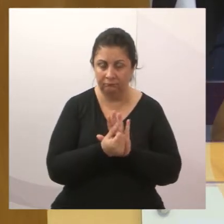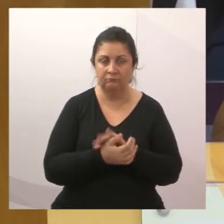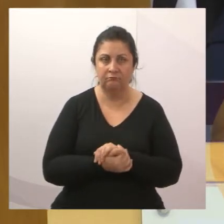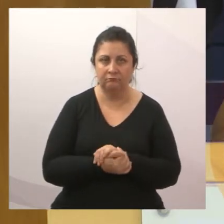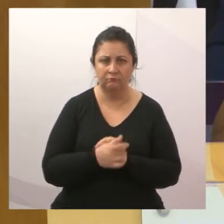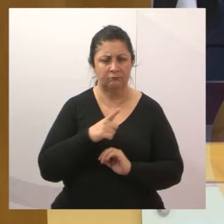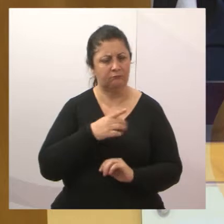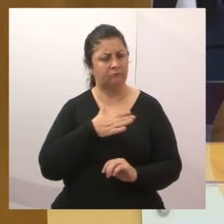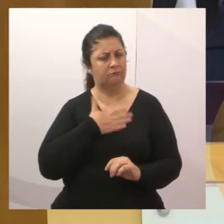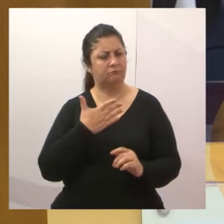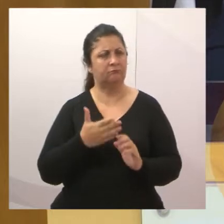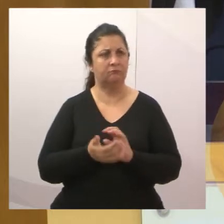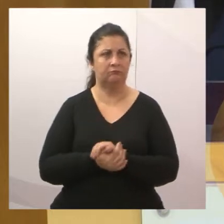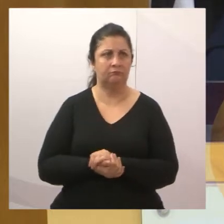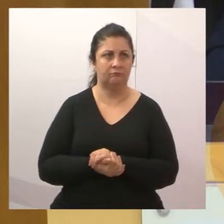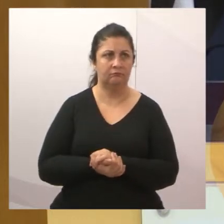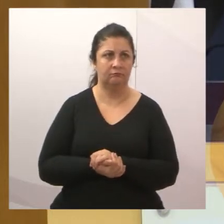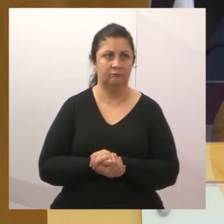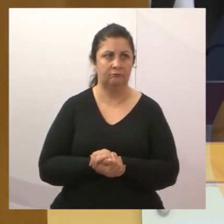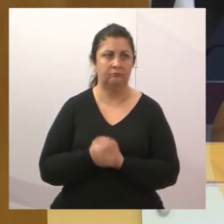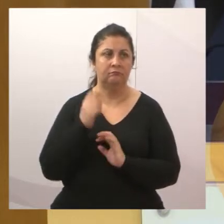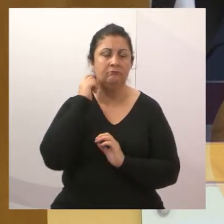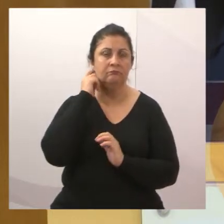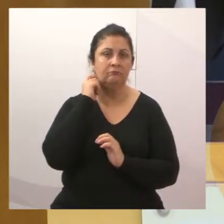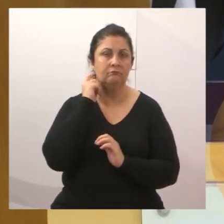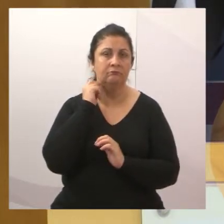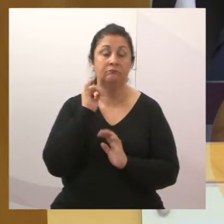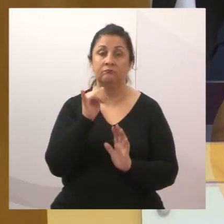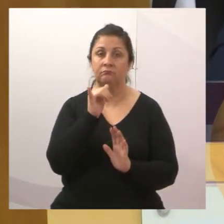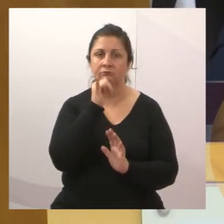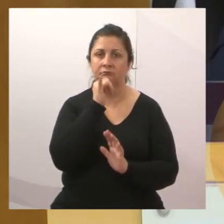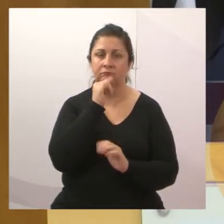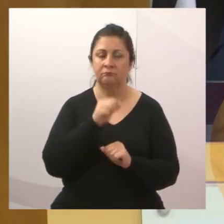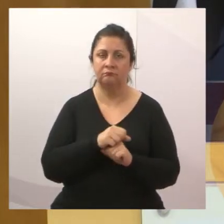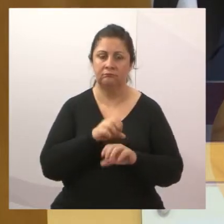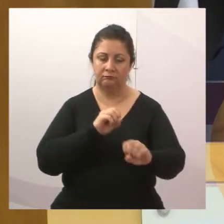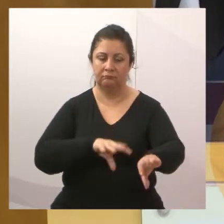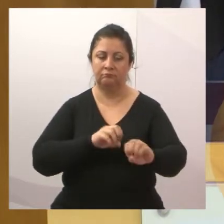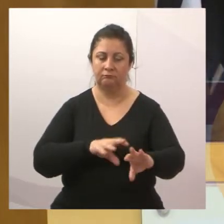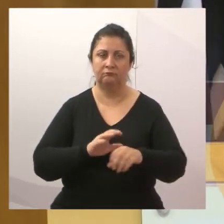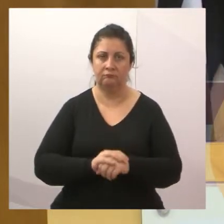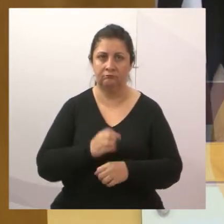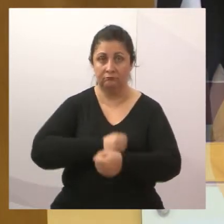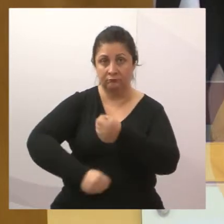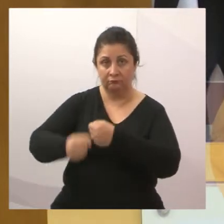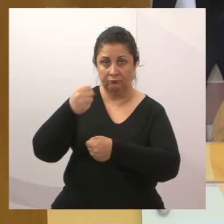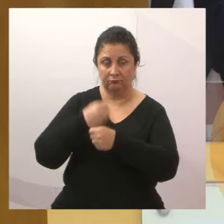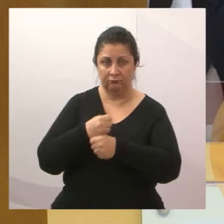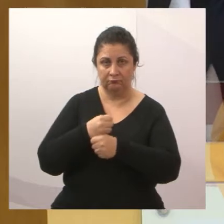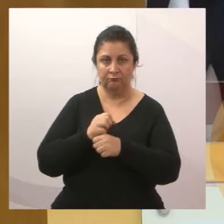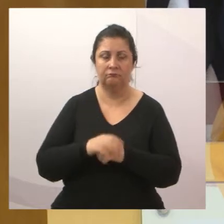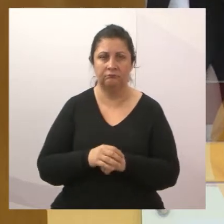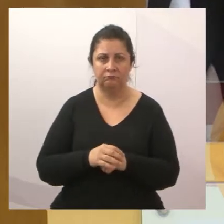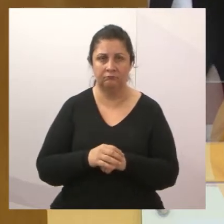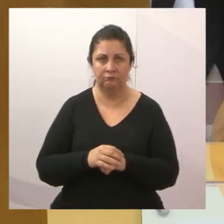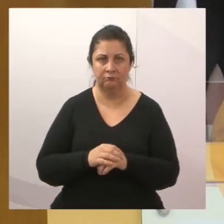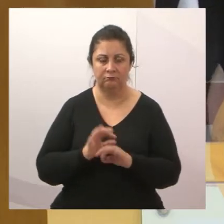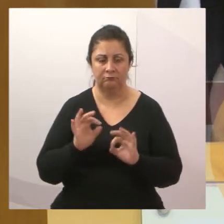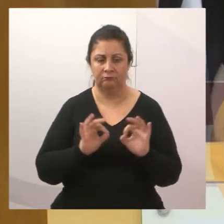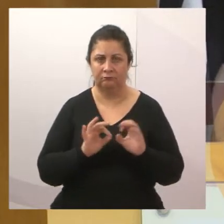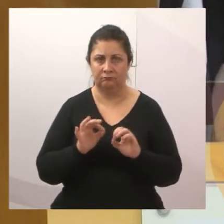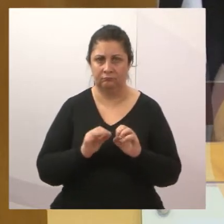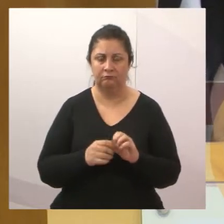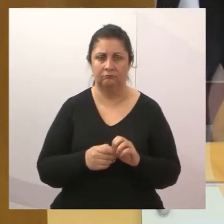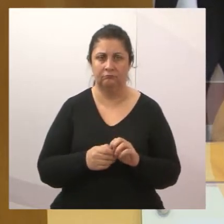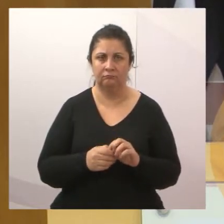algumas surpresas eu tive aqui. Por exemplo, a educação. No ano passado era previsto de